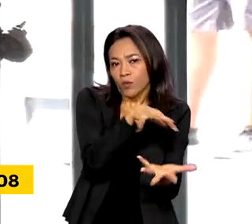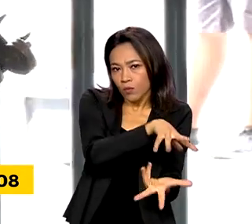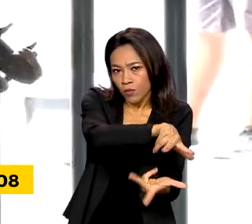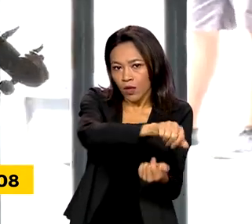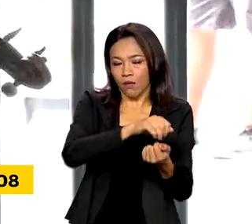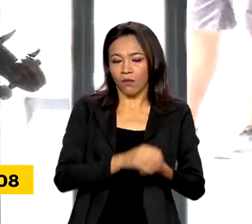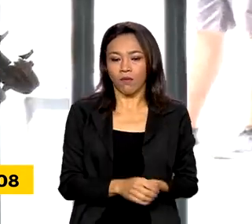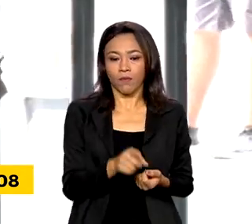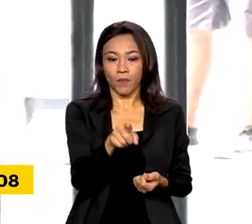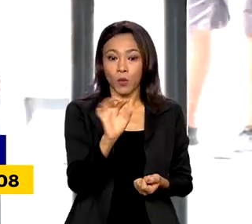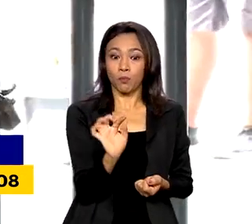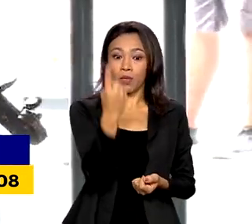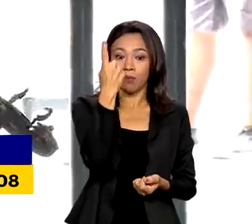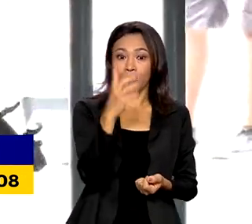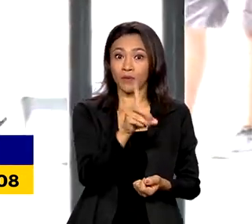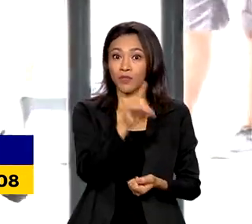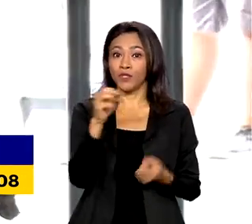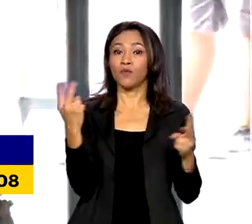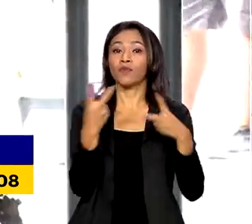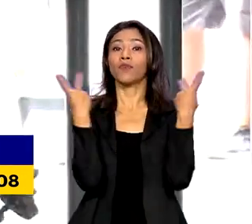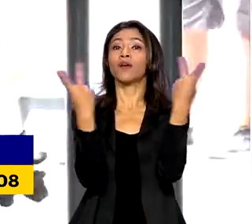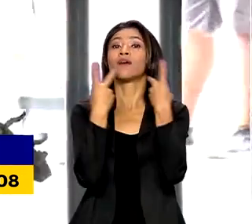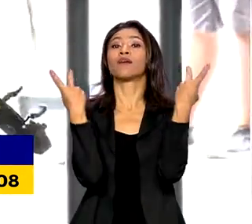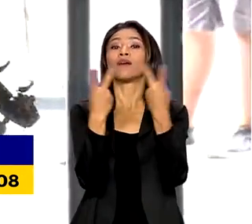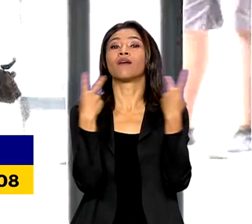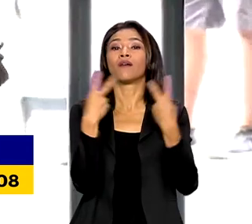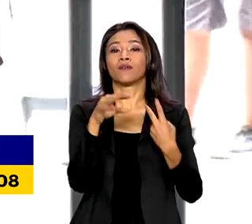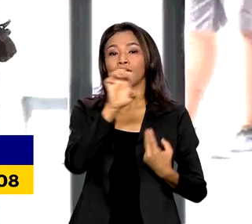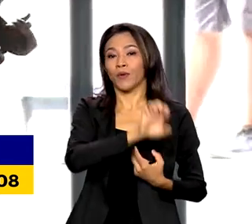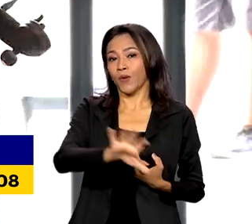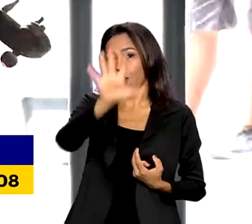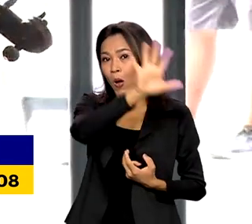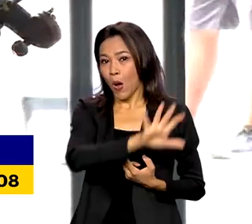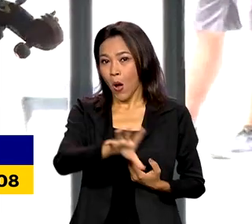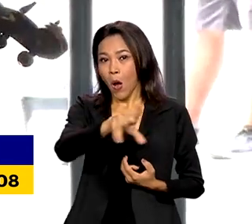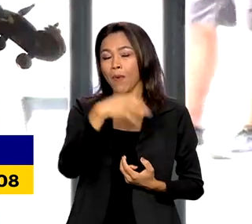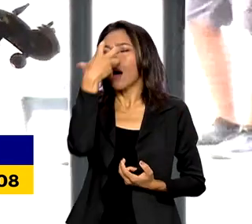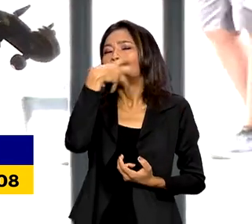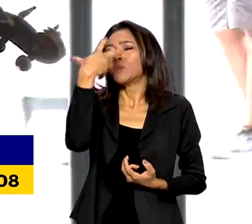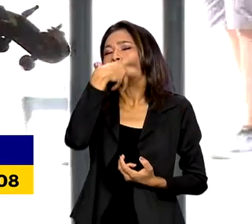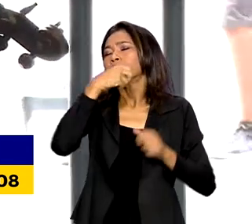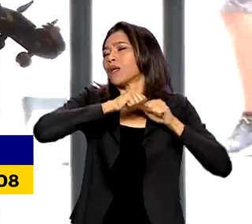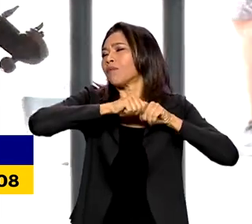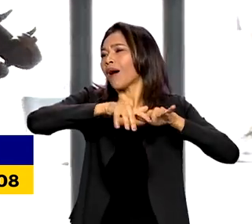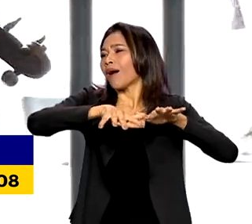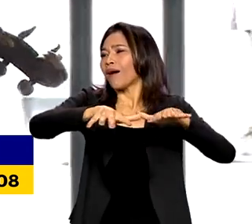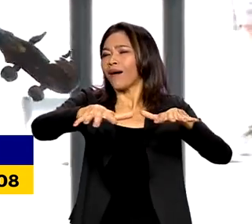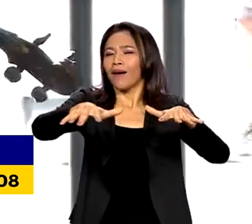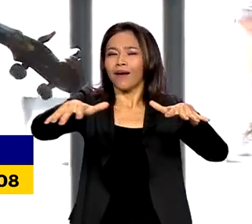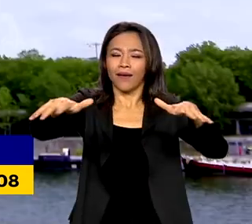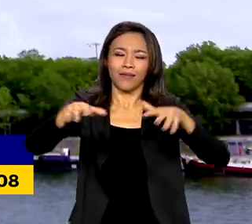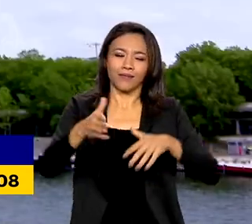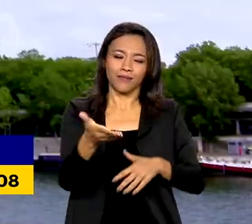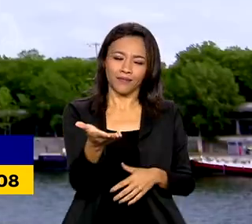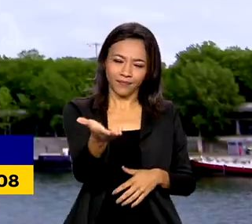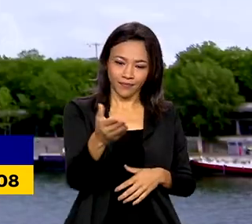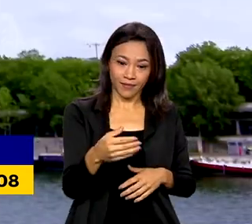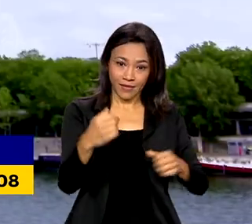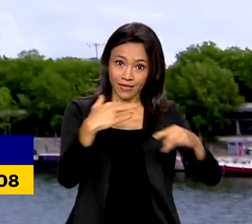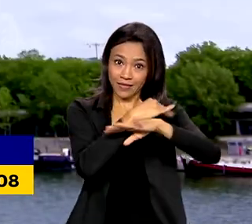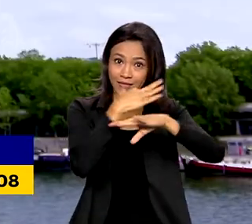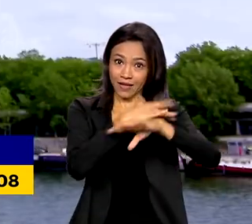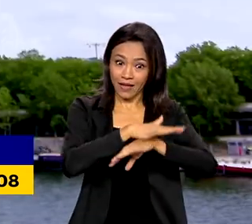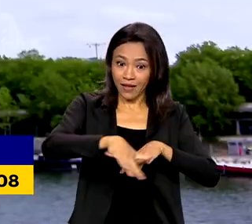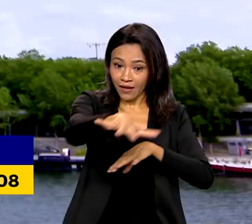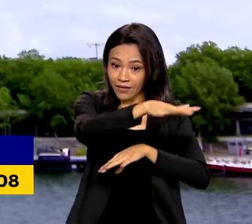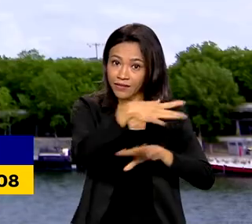No primeiro dia do verão europeu, a música floresce nos quatro cantos de Paris. A cidade se